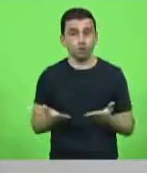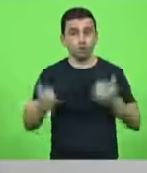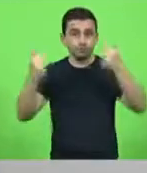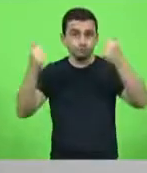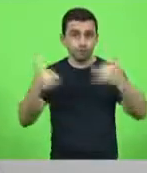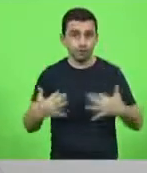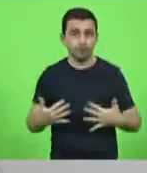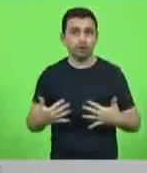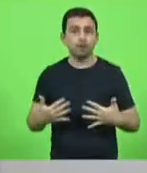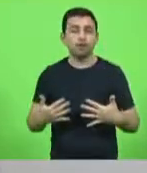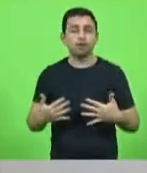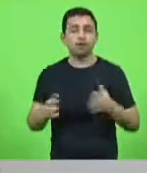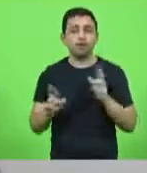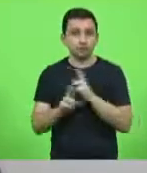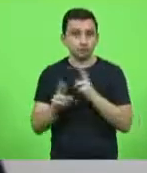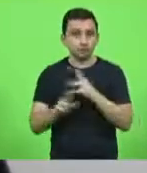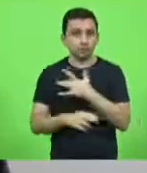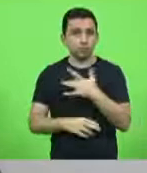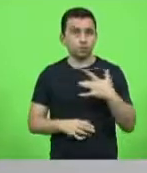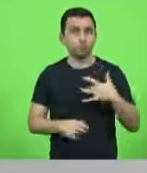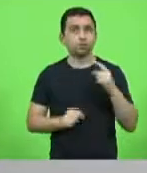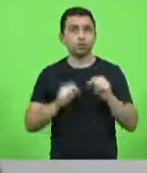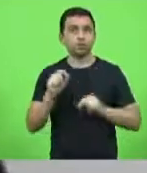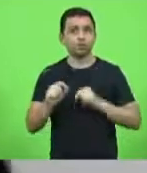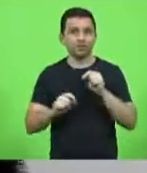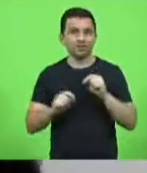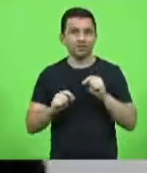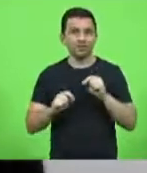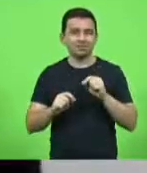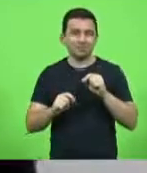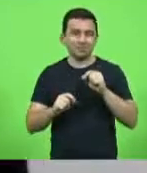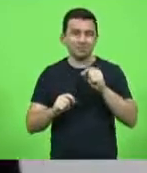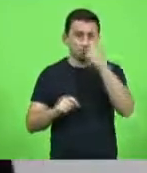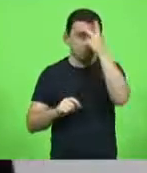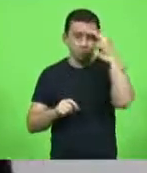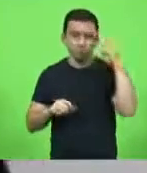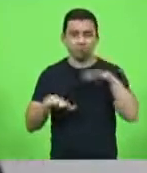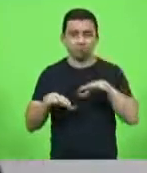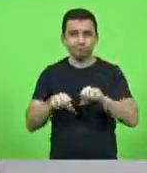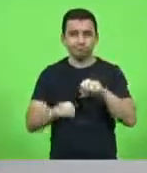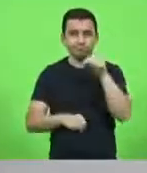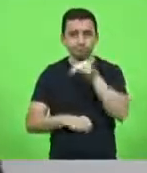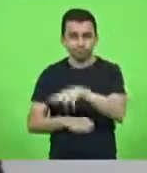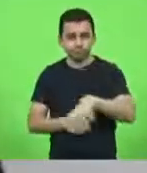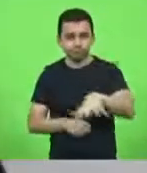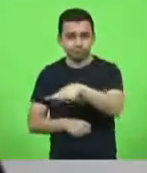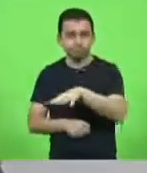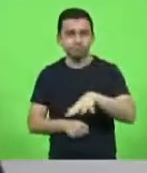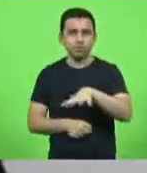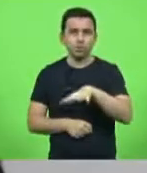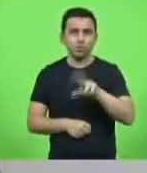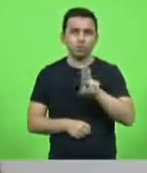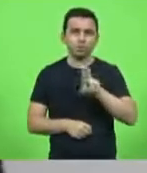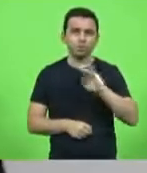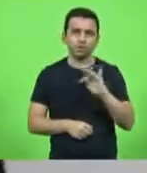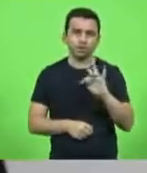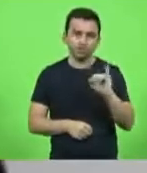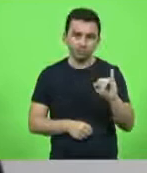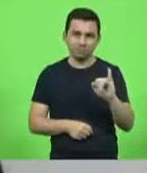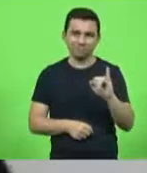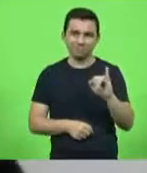abordar aqui ainda relacionado à saúde a questão da ocupação dos leitos é de UTI até mesmo